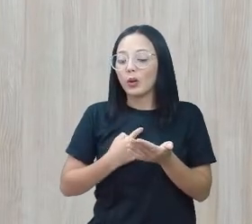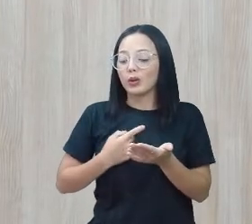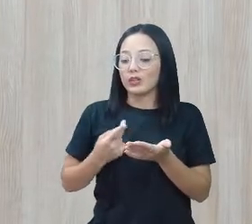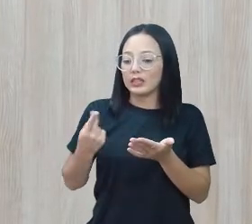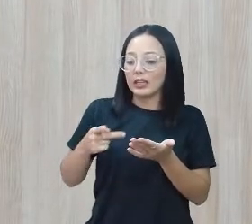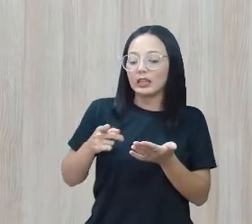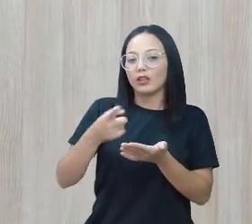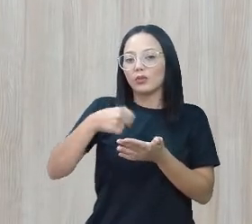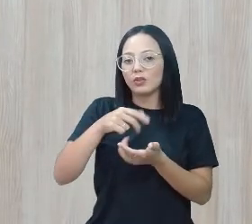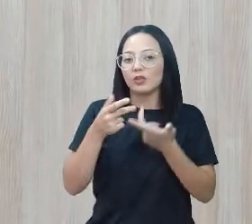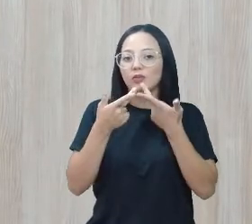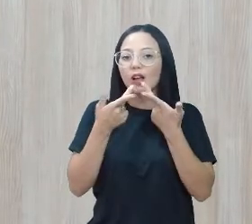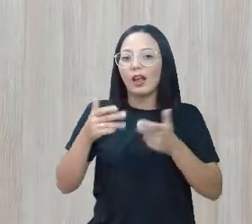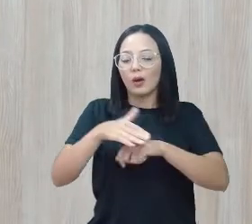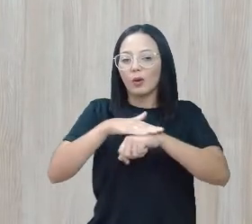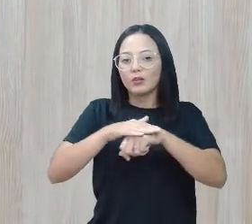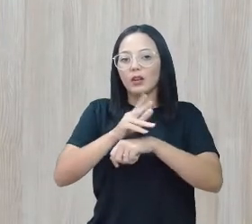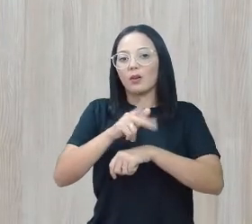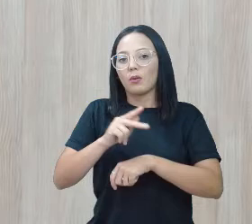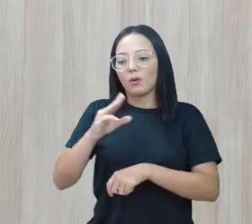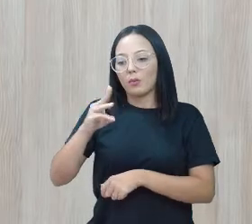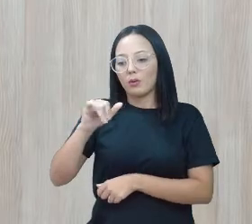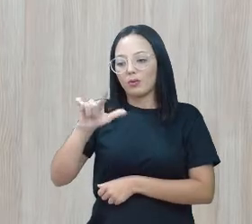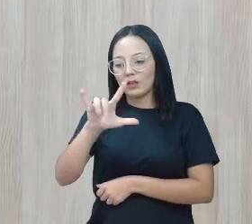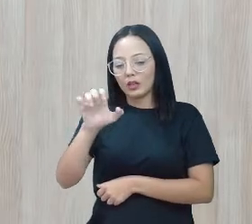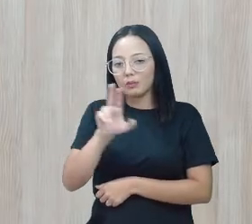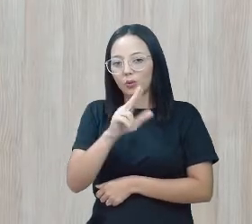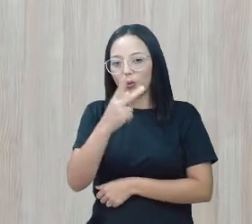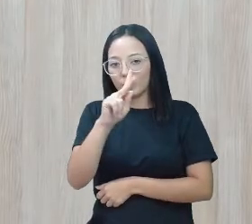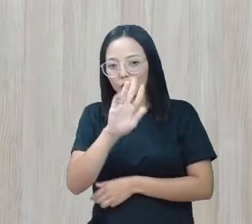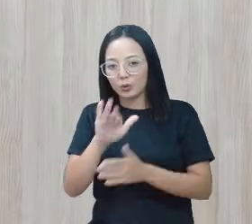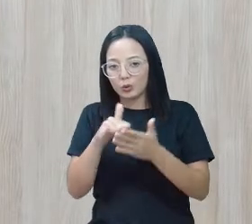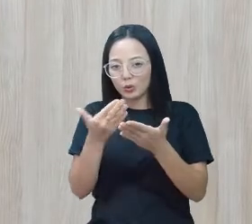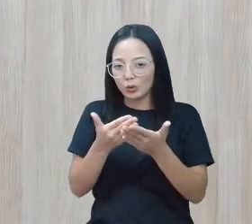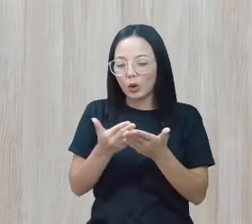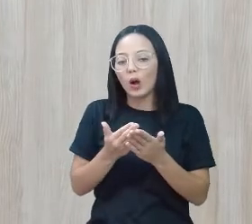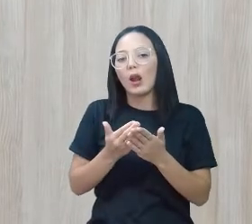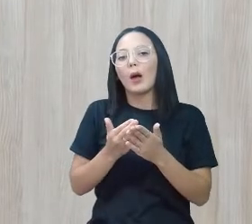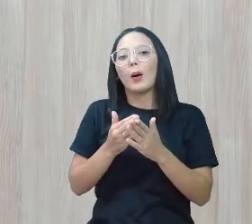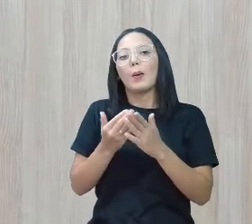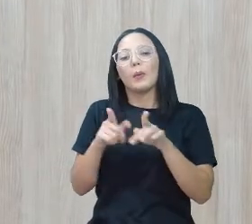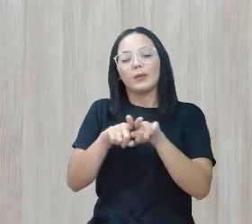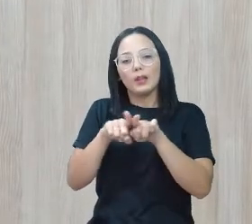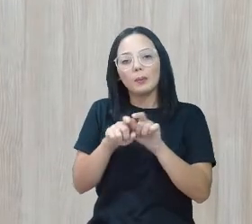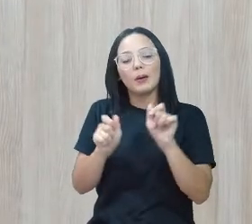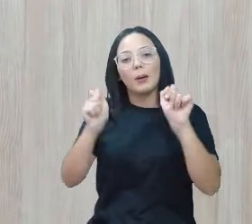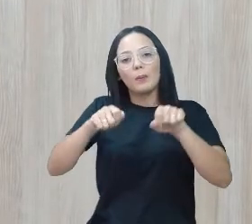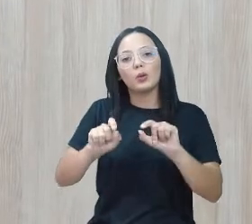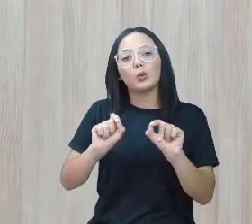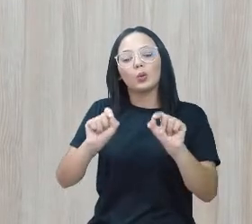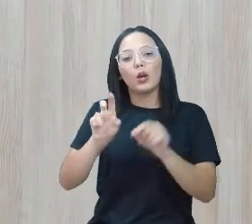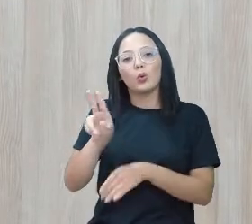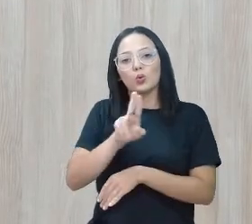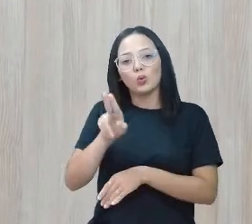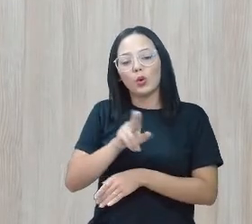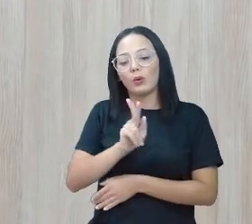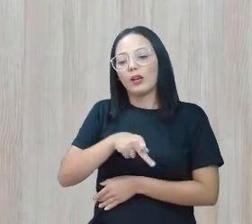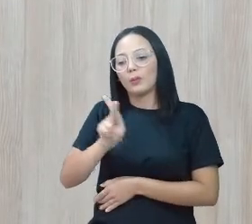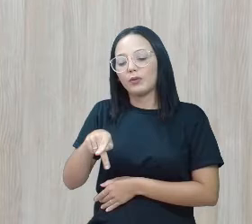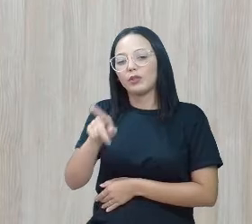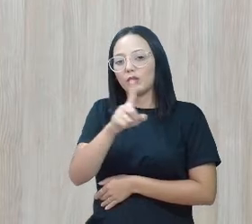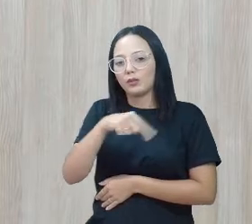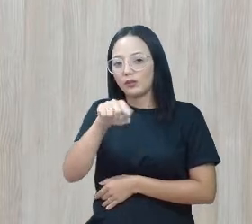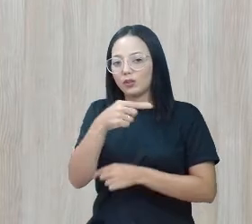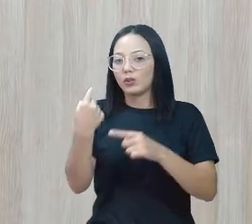podem falar com a professora Camila o nome da escola de vocês. Vocês podem colocar também o nome da professora de vocês. Isso é